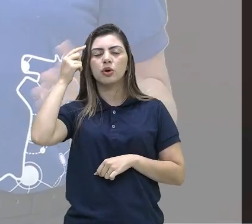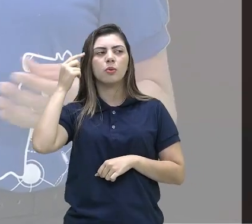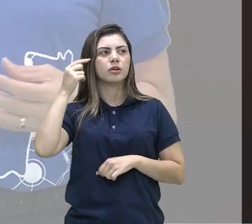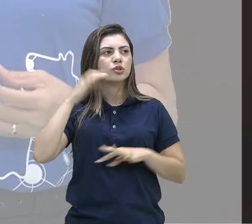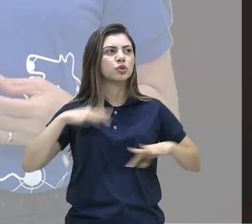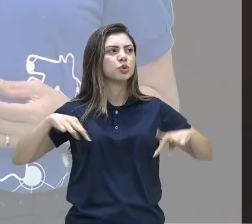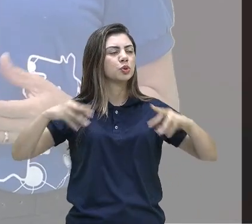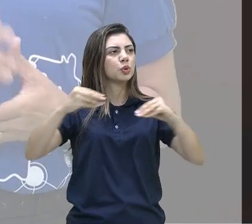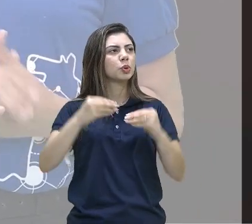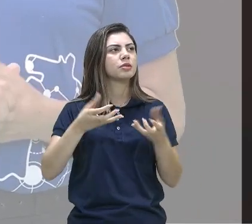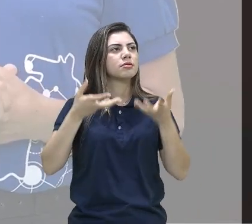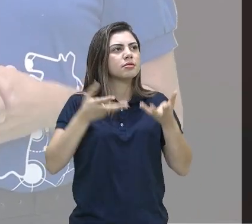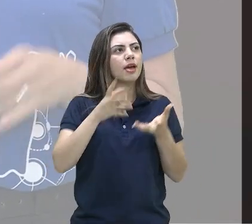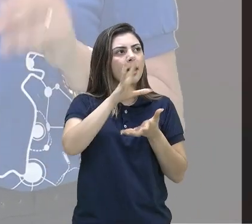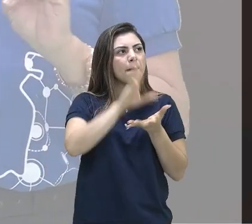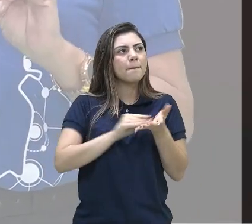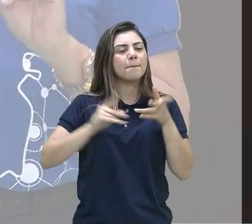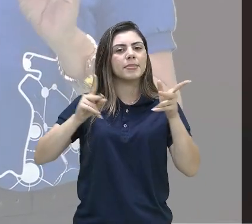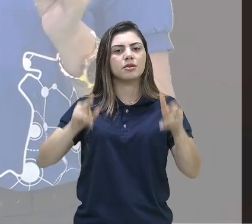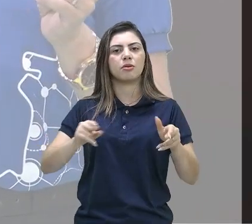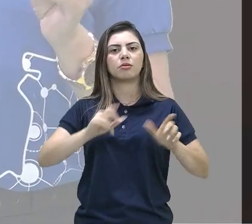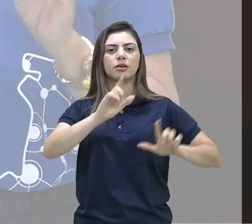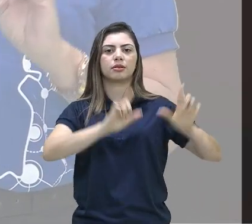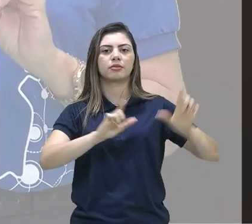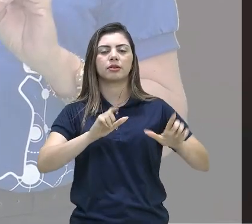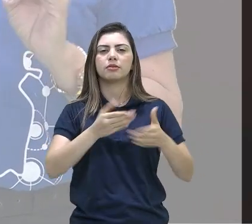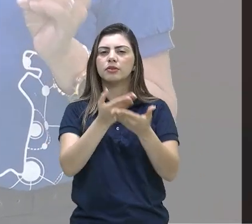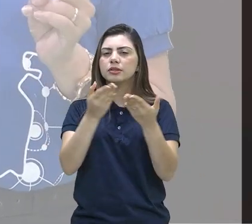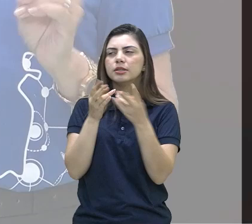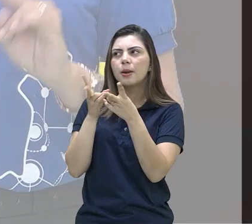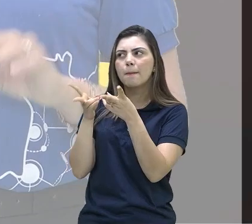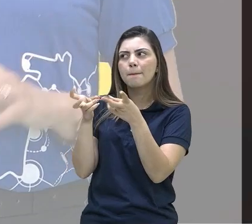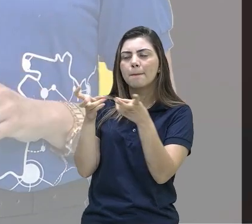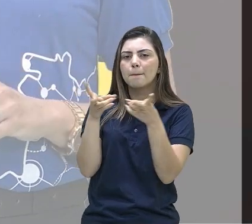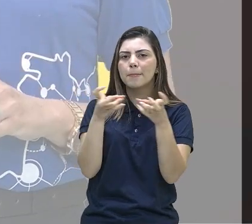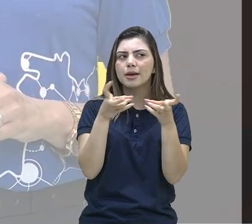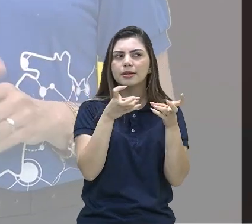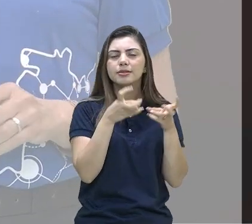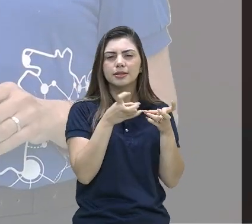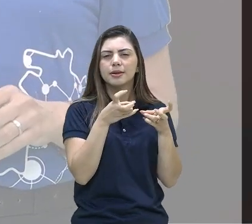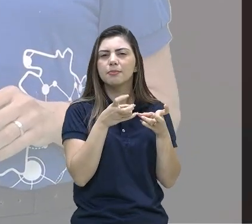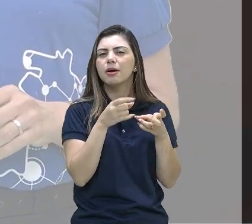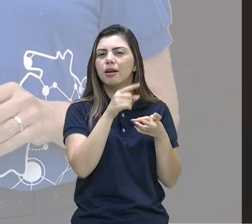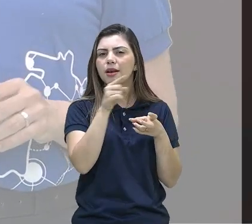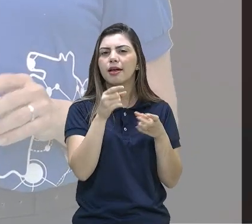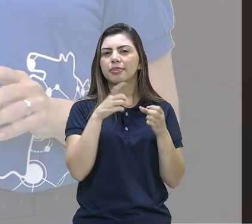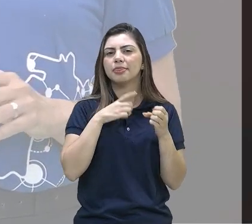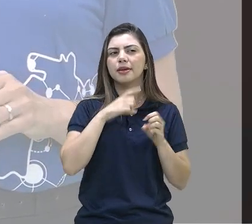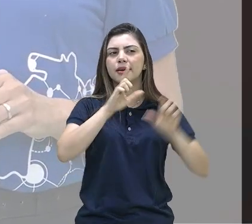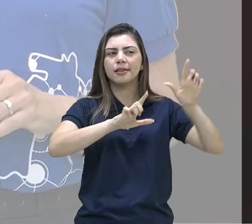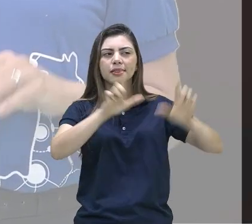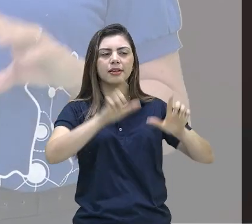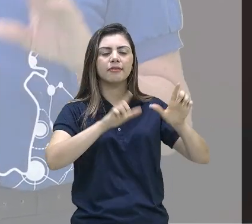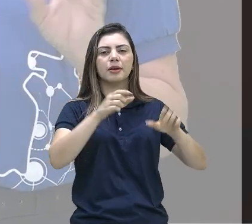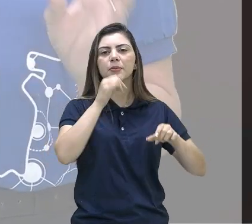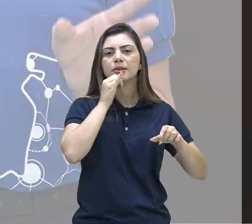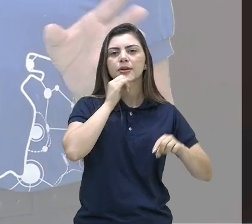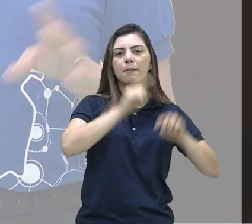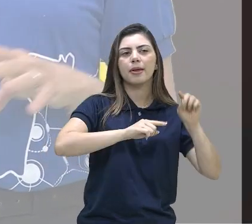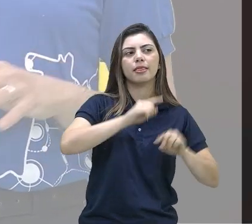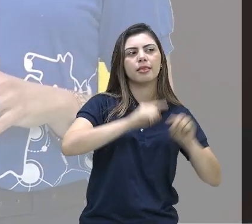forma. Percebam isso, comecem a observar as propagandas de determinados